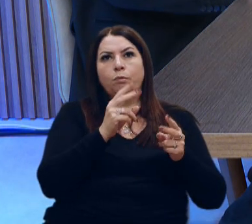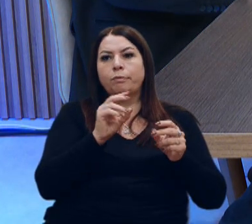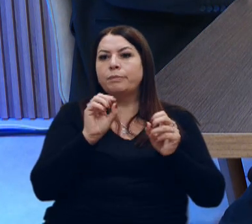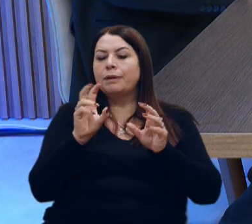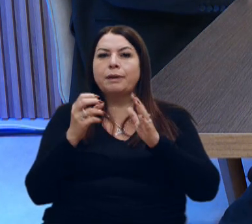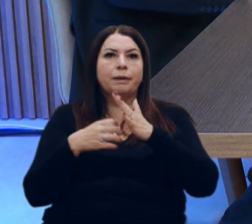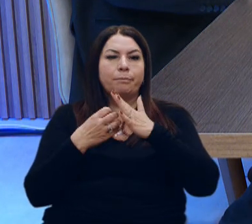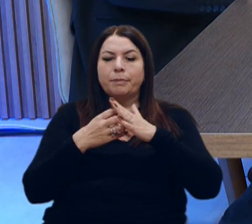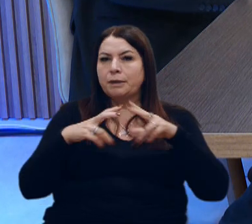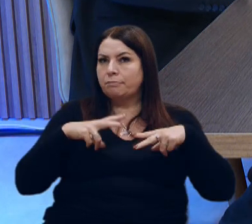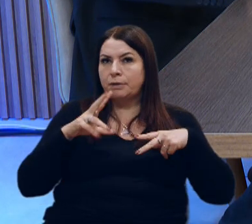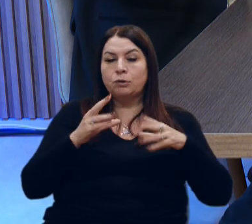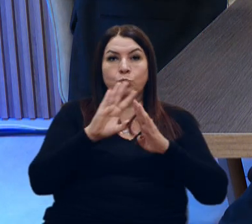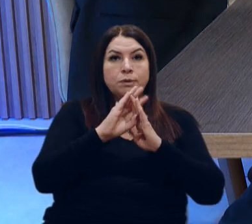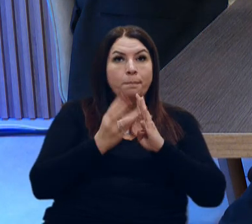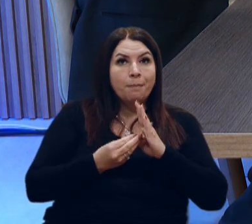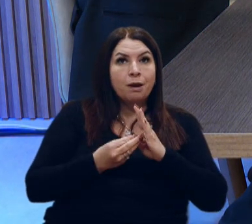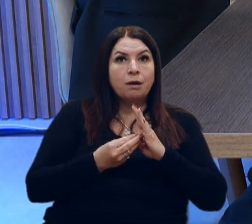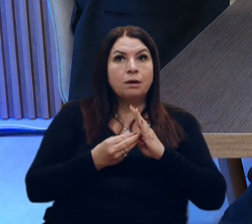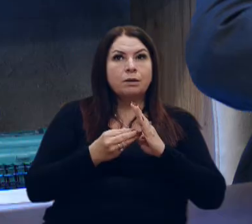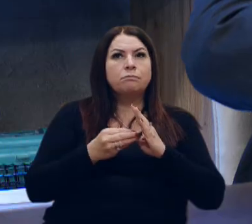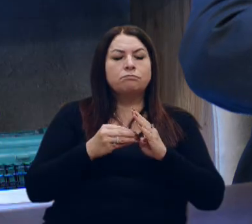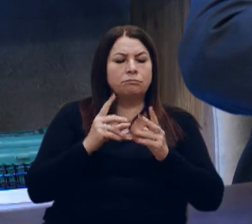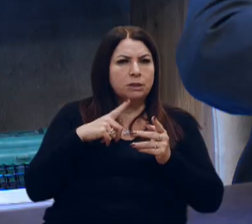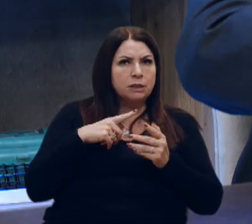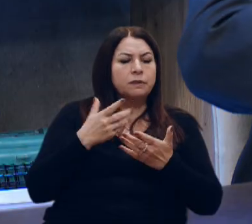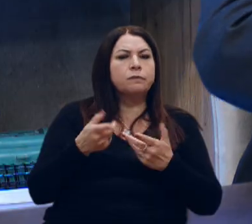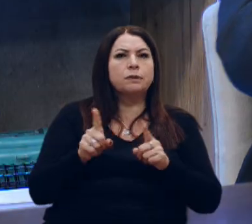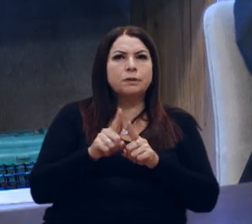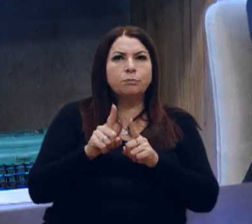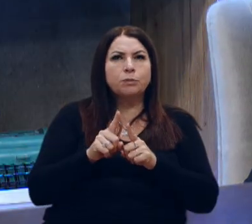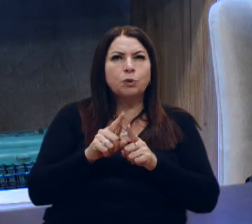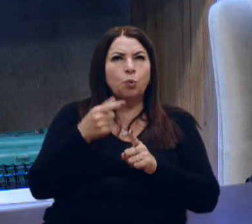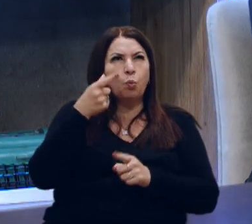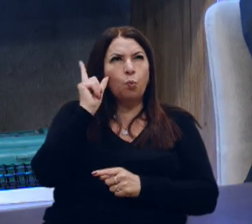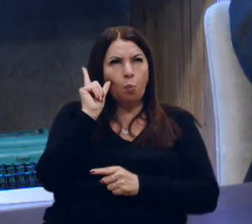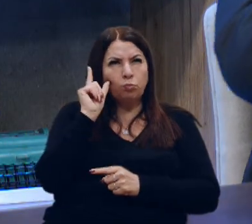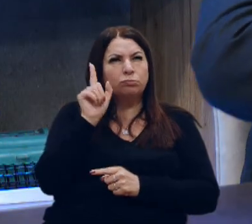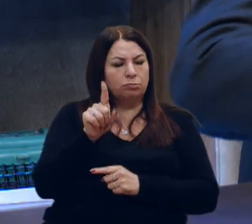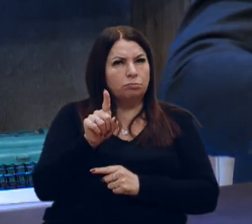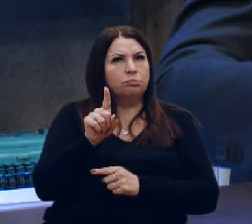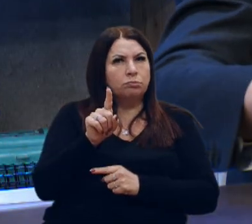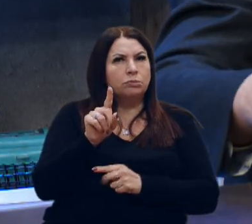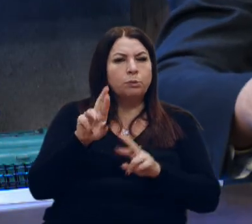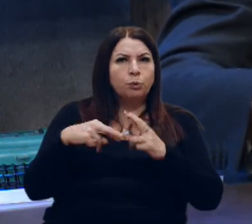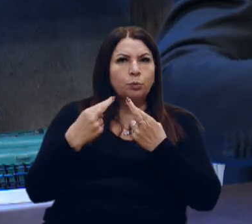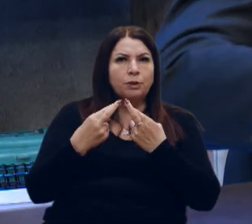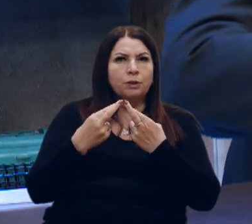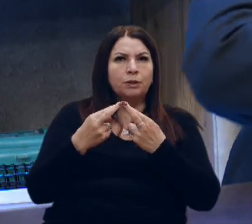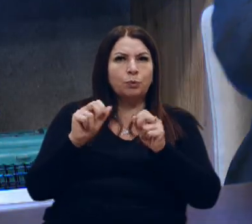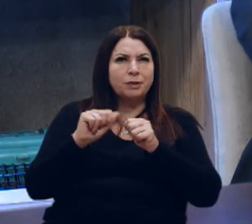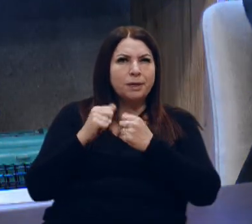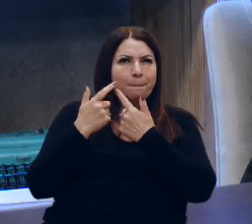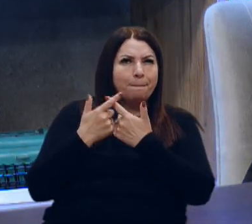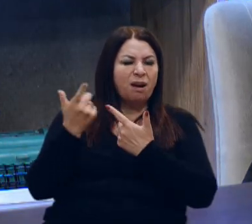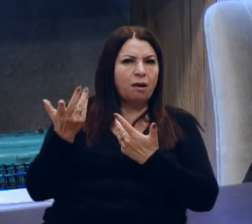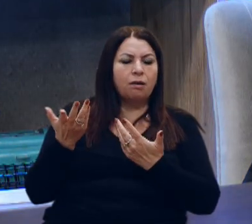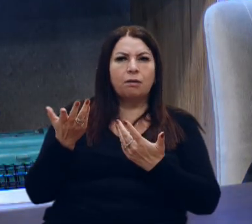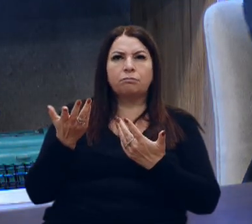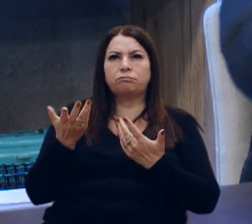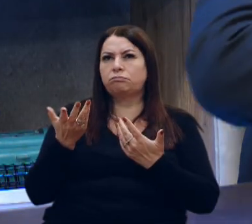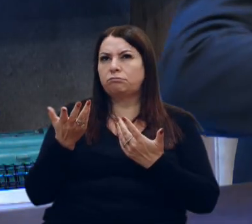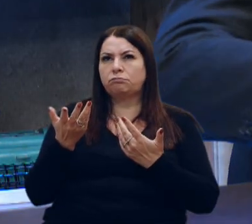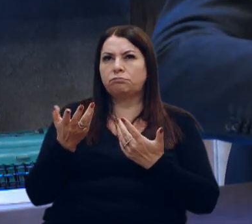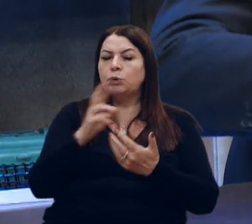como queiram, do SAMAI. E até houve, ontem, no caso, uma reunião na Assembleia Legislativa